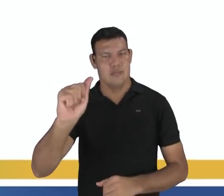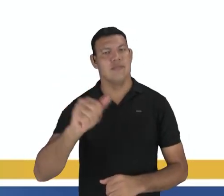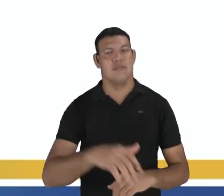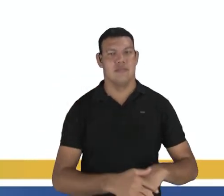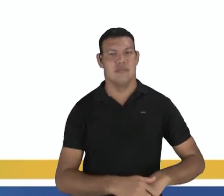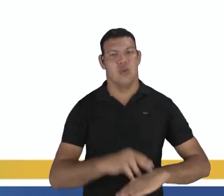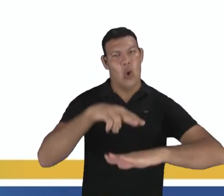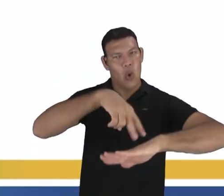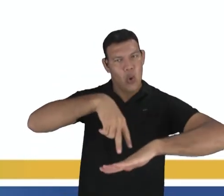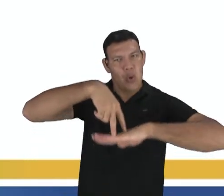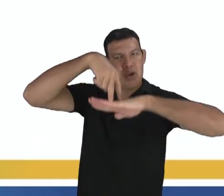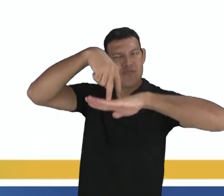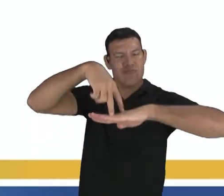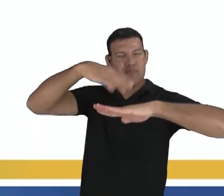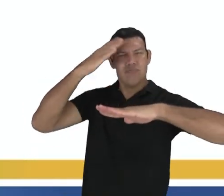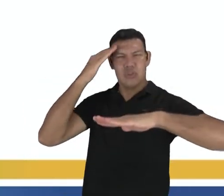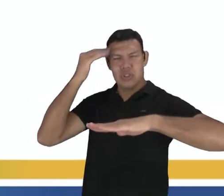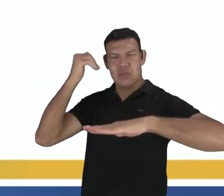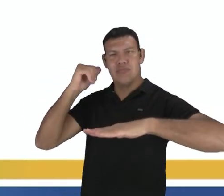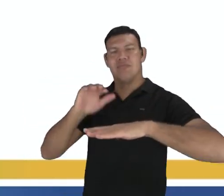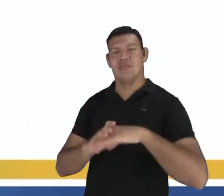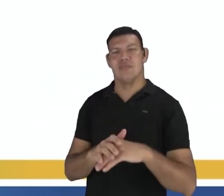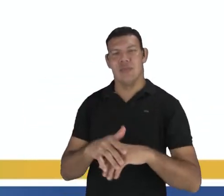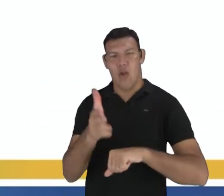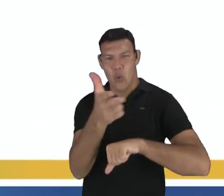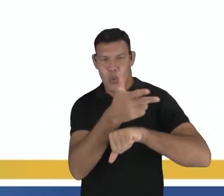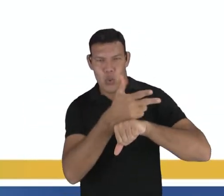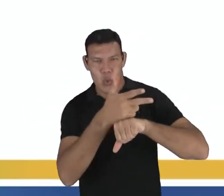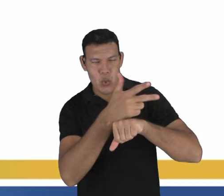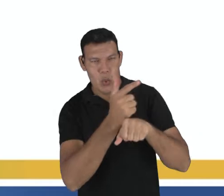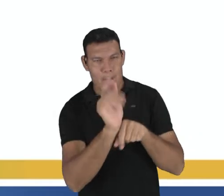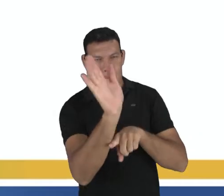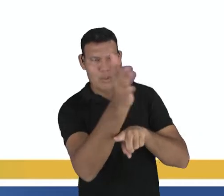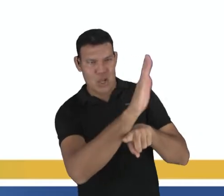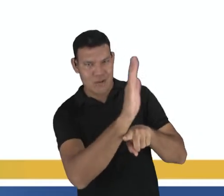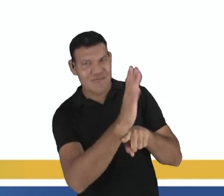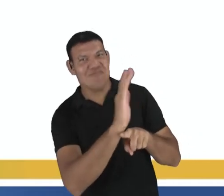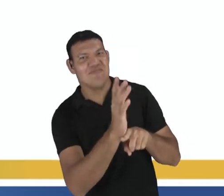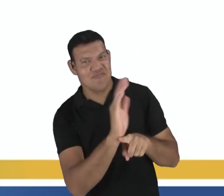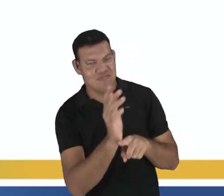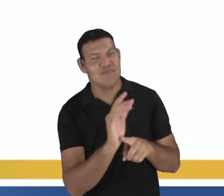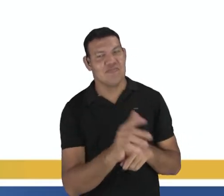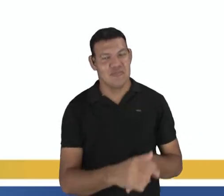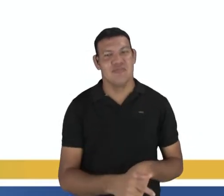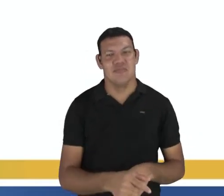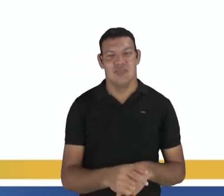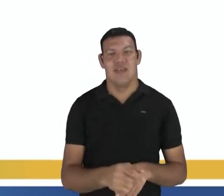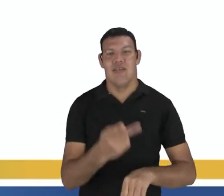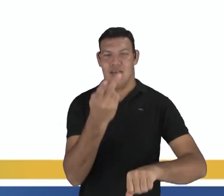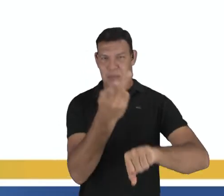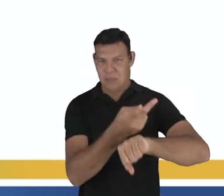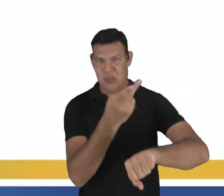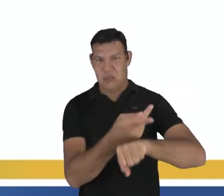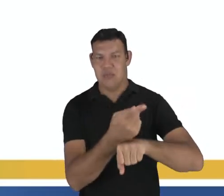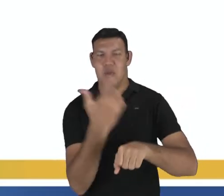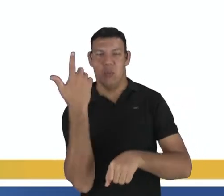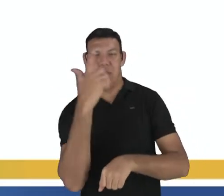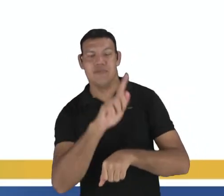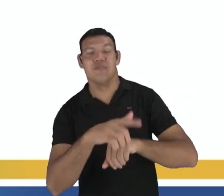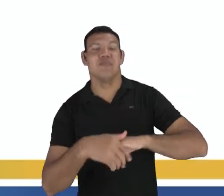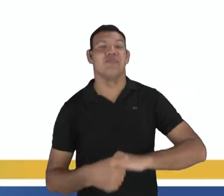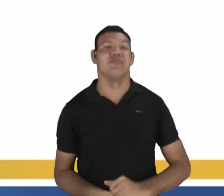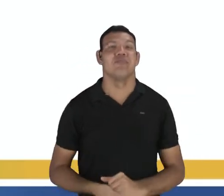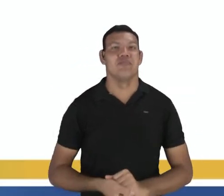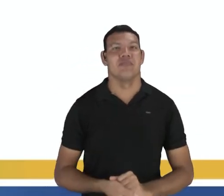da fama, quer que os filmes que ele faça seja consagrado. Então, ele quer ser uma estrela